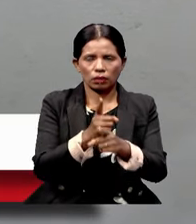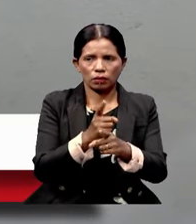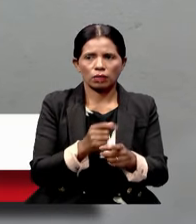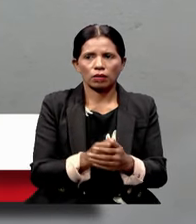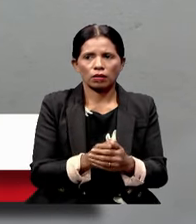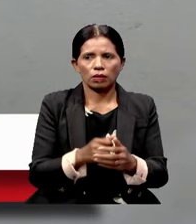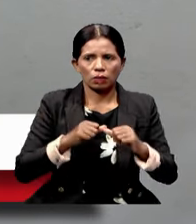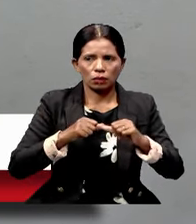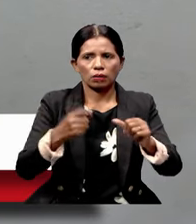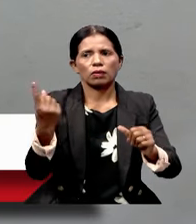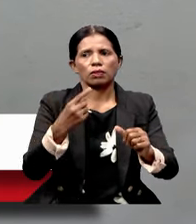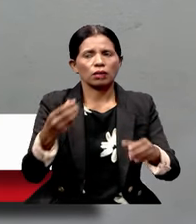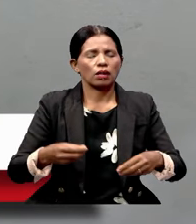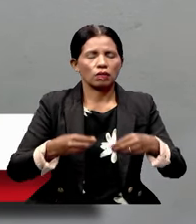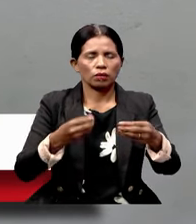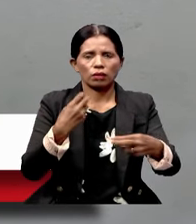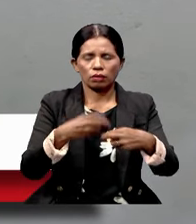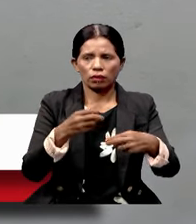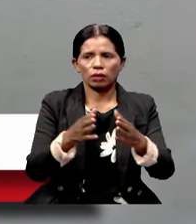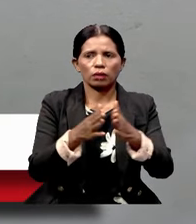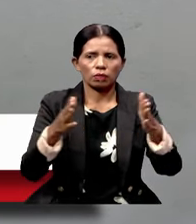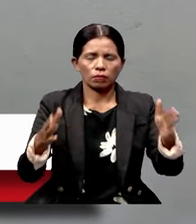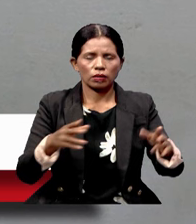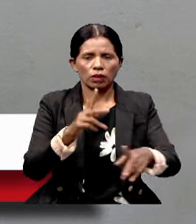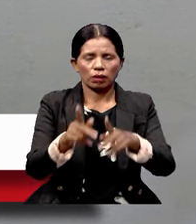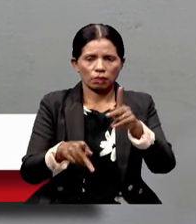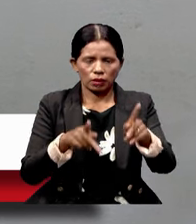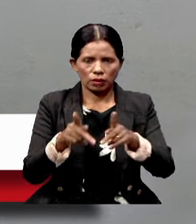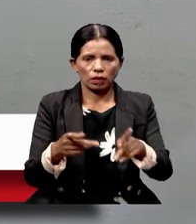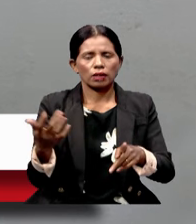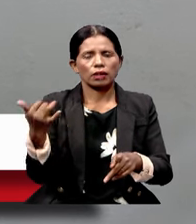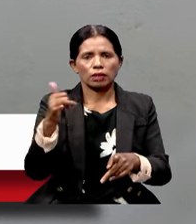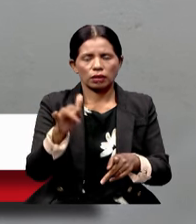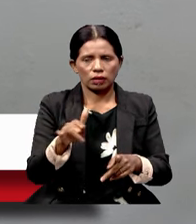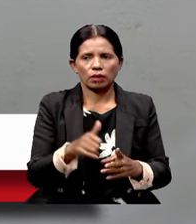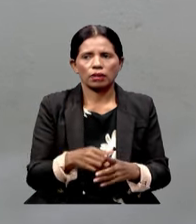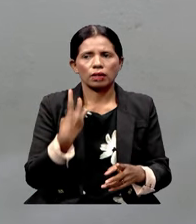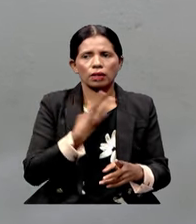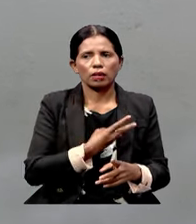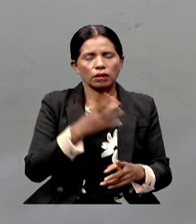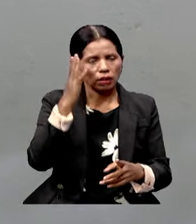e continua na fata da foa efeito boa ba, consumidor Sira, e ne, ansa ita tene katak,